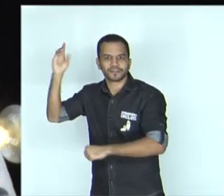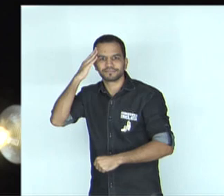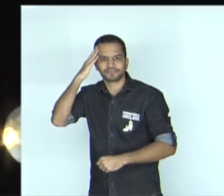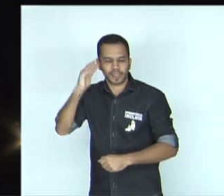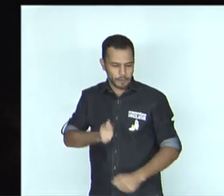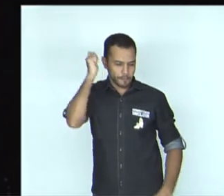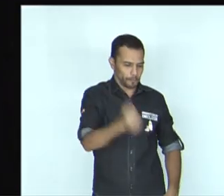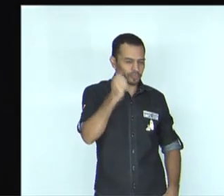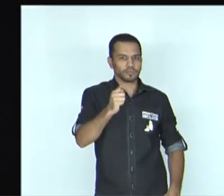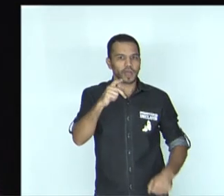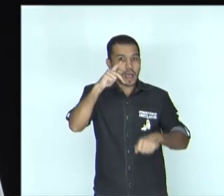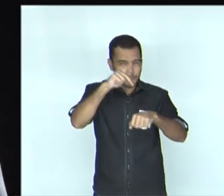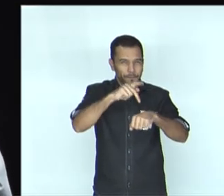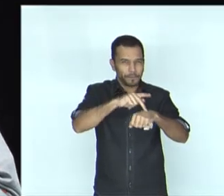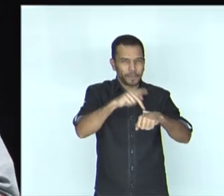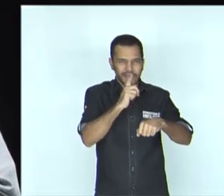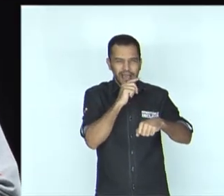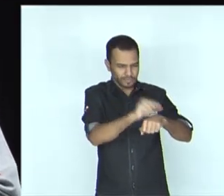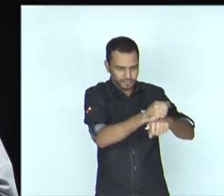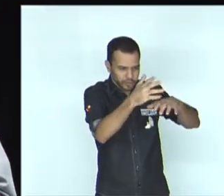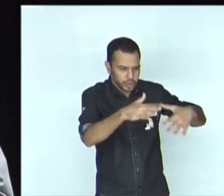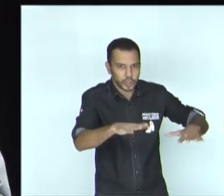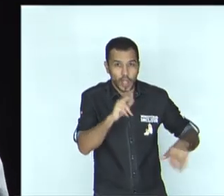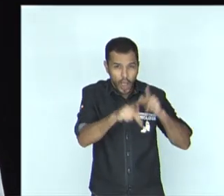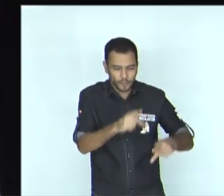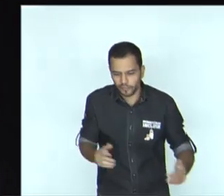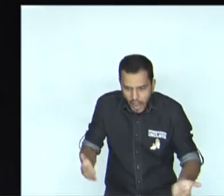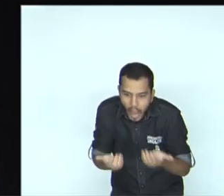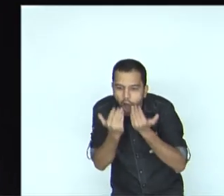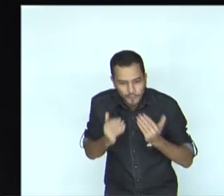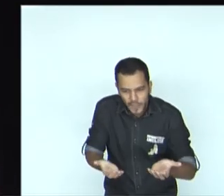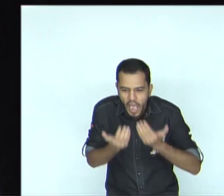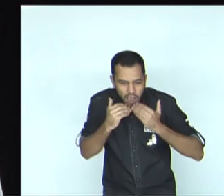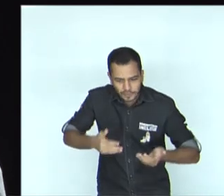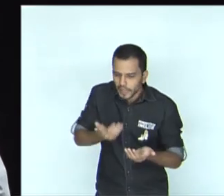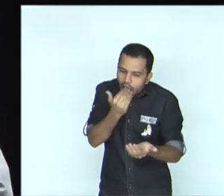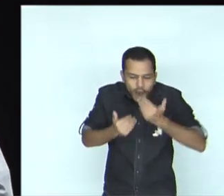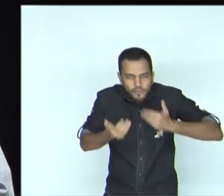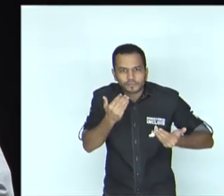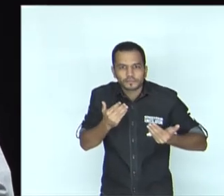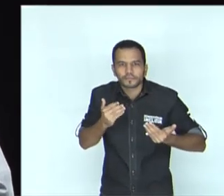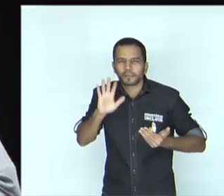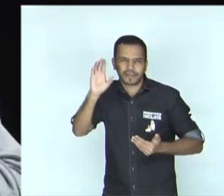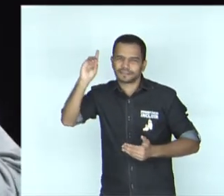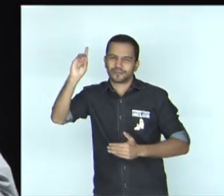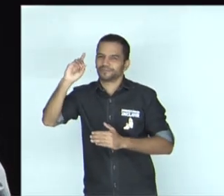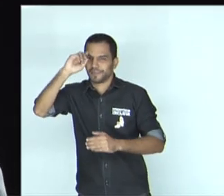Eu falei para você para falar com a rocha, não para bater na rocha. Eu falei para você para dar uma demonstração